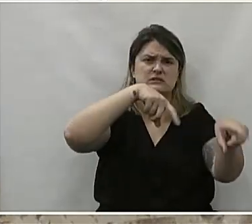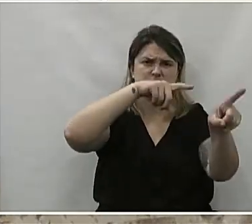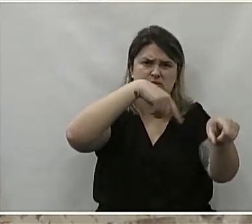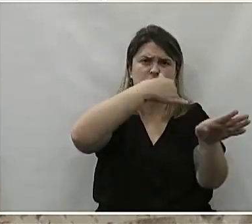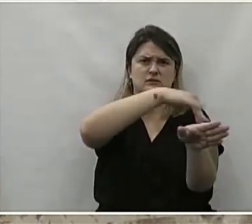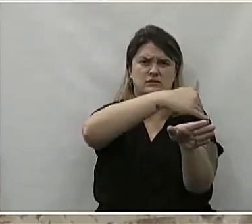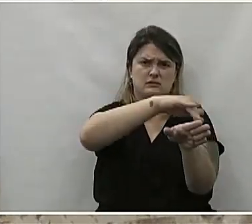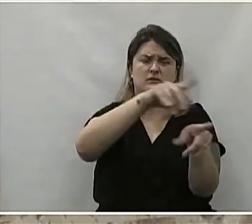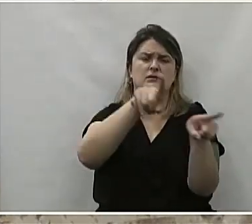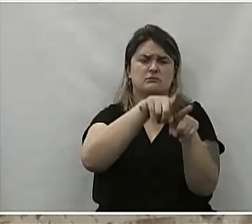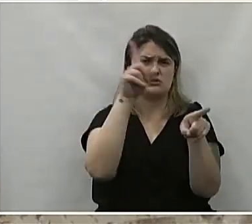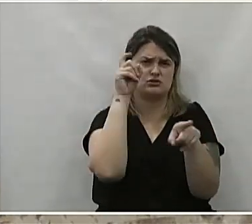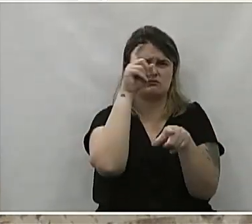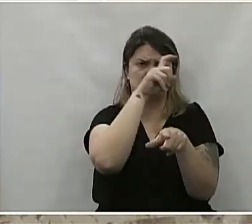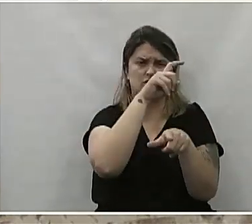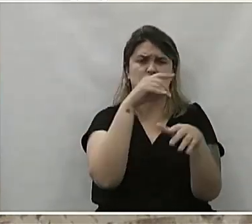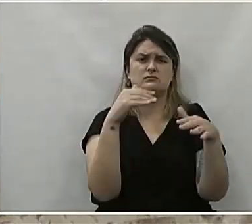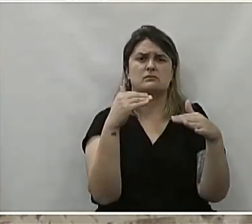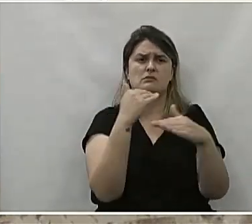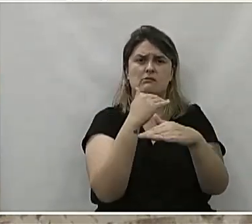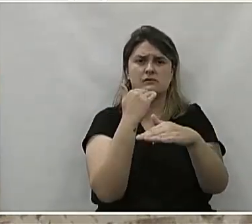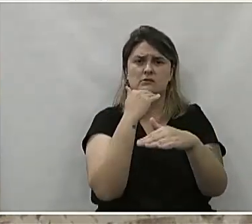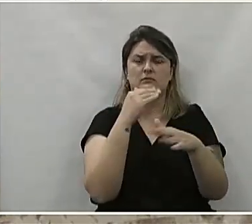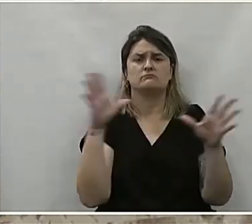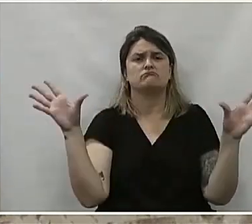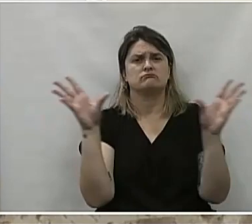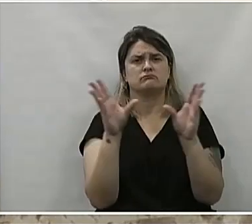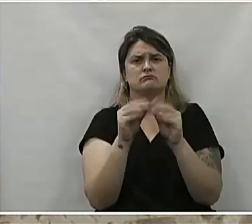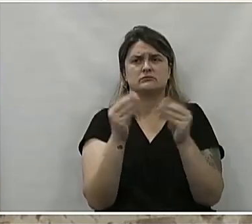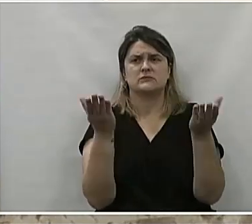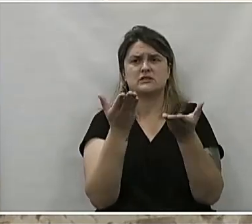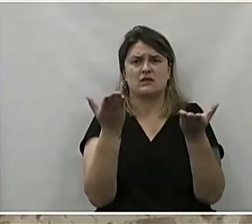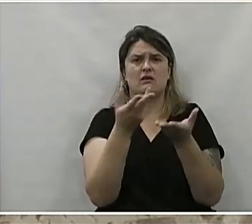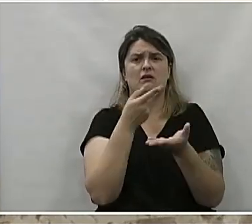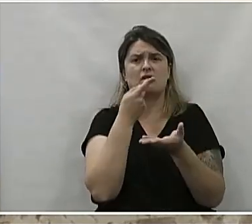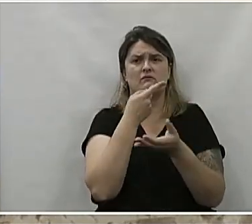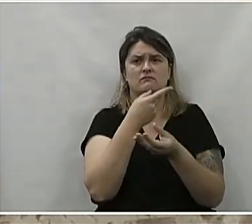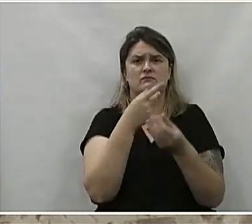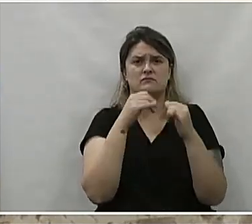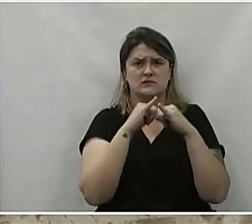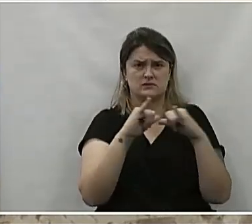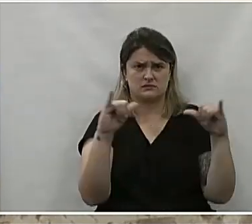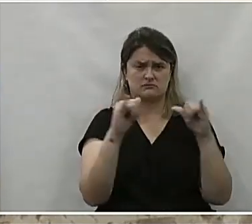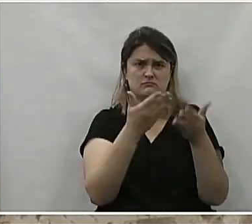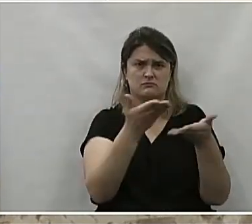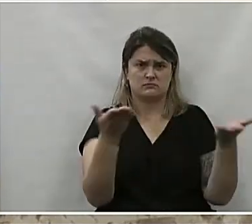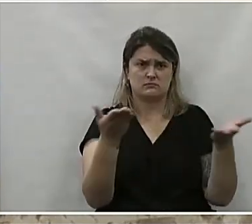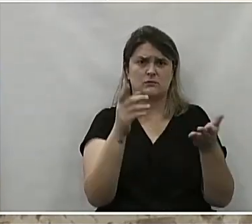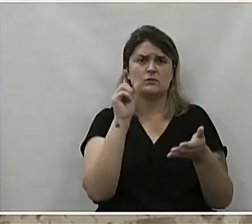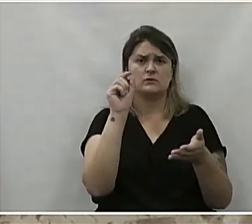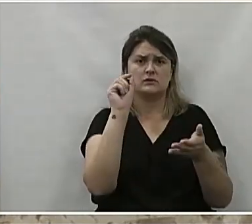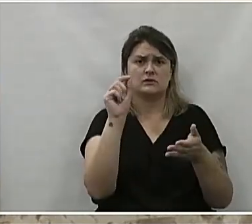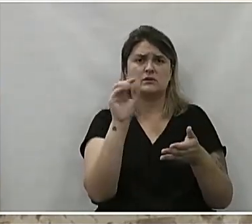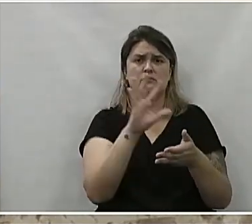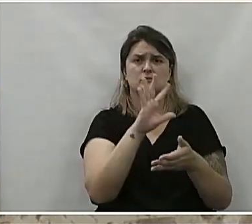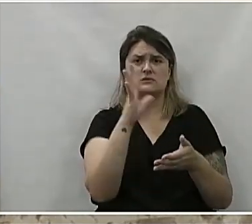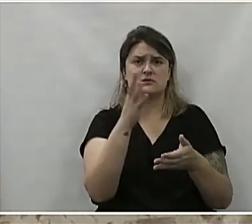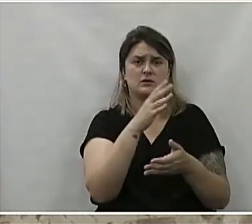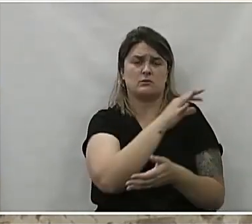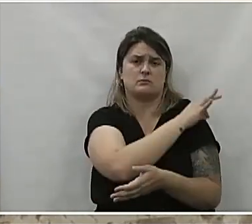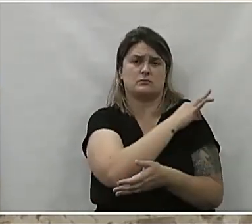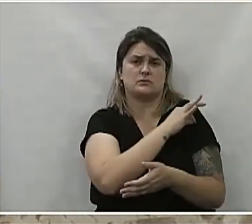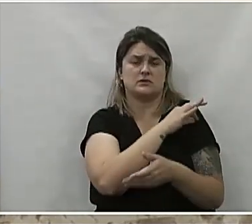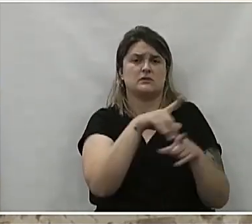está Naquela dificuldade Tremendo Então seria isso aí Eu só queria colocar Da par da situação Aí para o